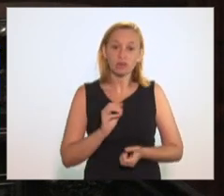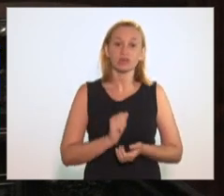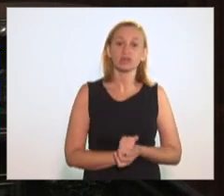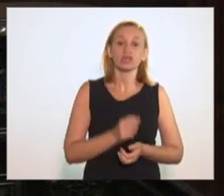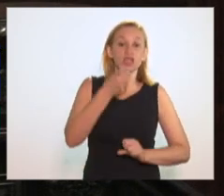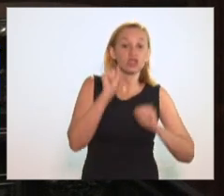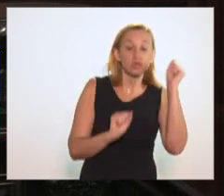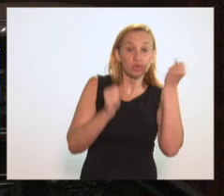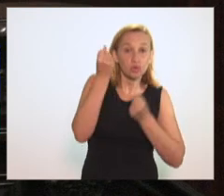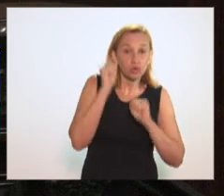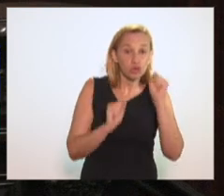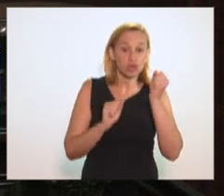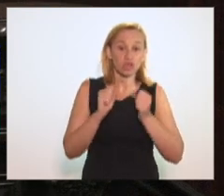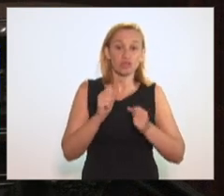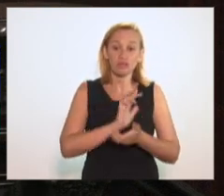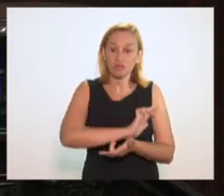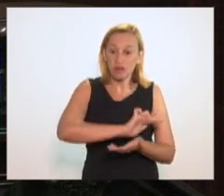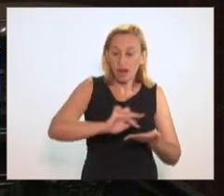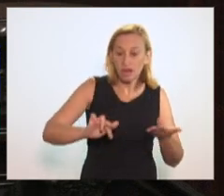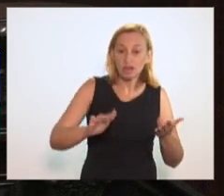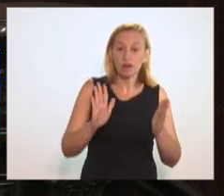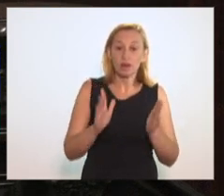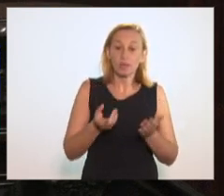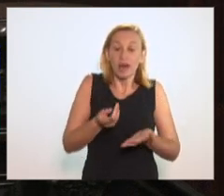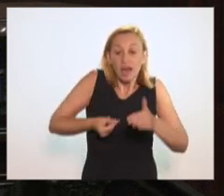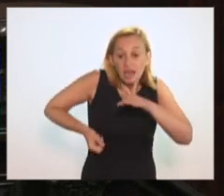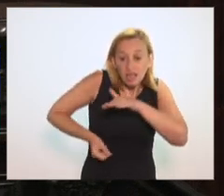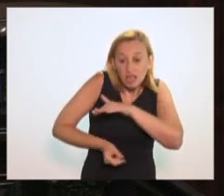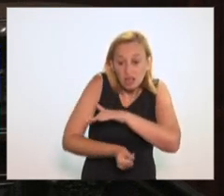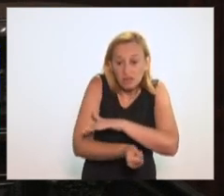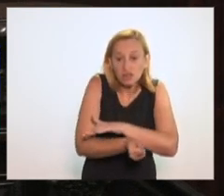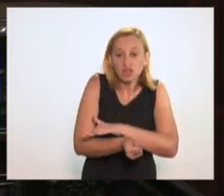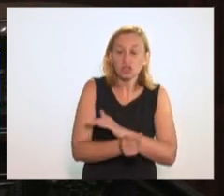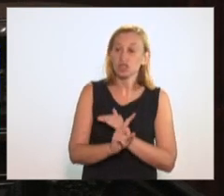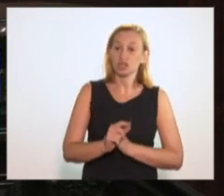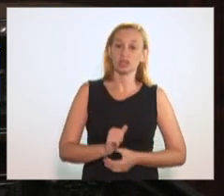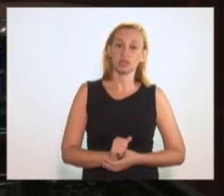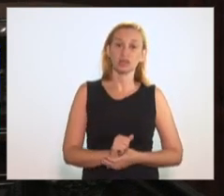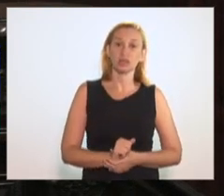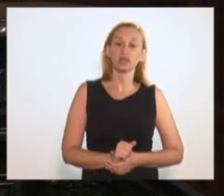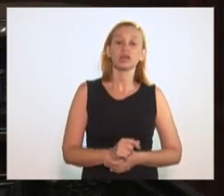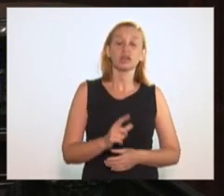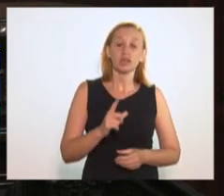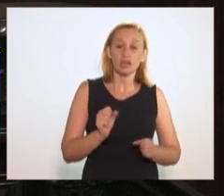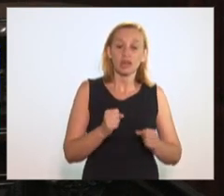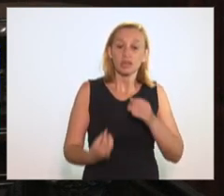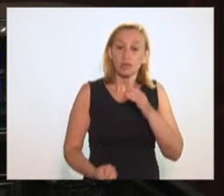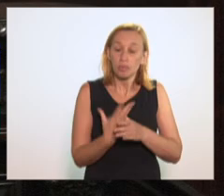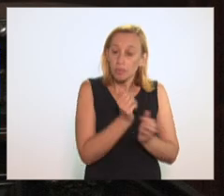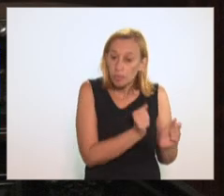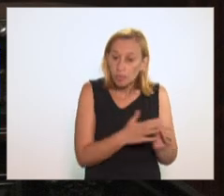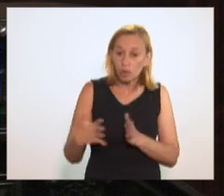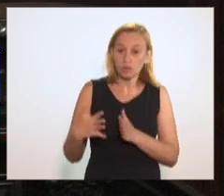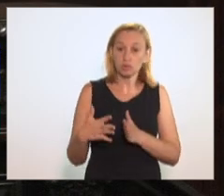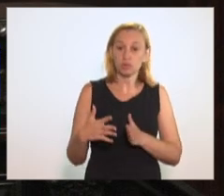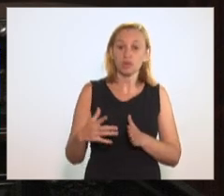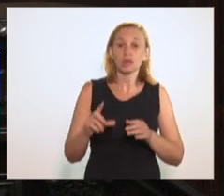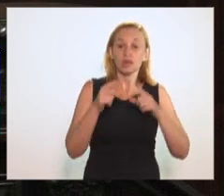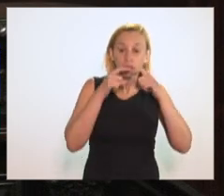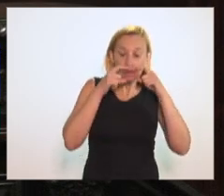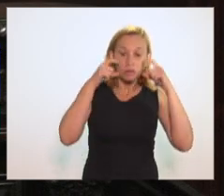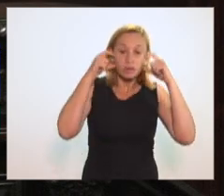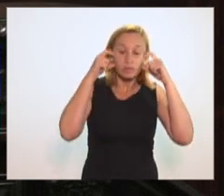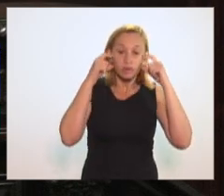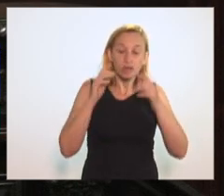de vestuário, investir para que indústrias locais estivessem produzindo mais máscaras, mais